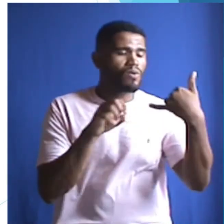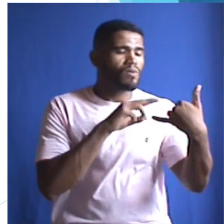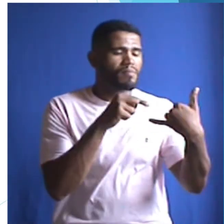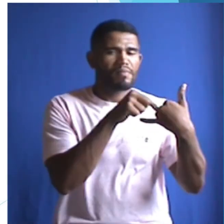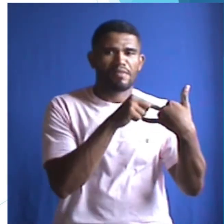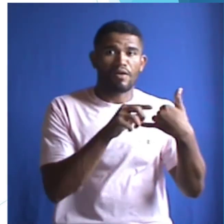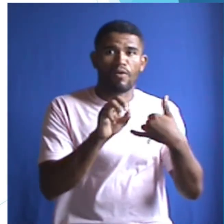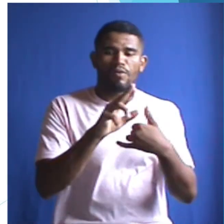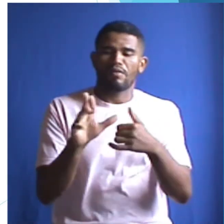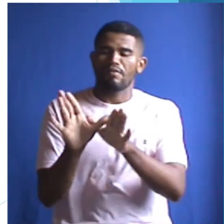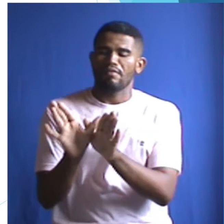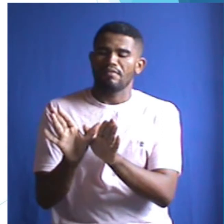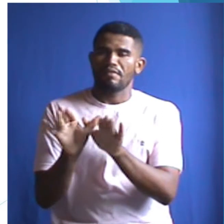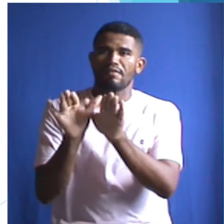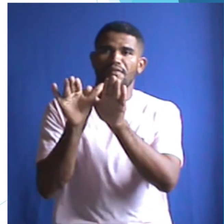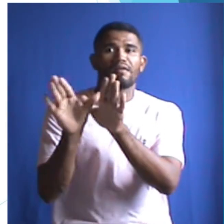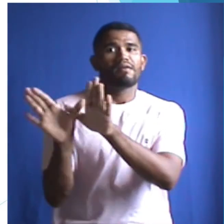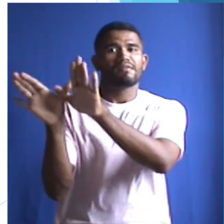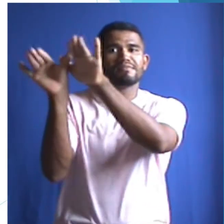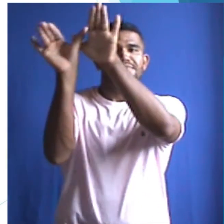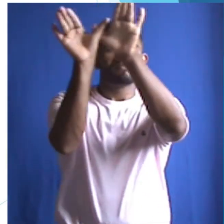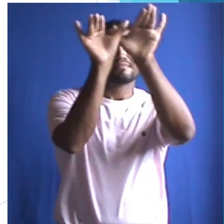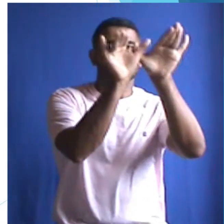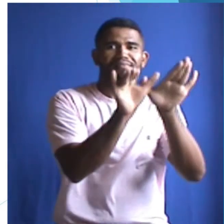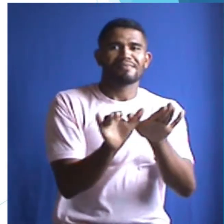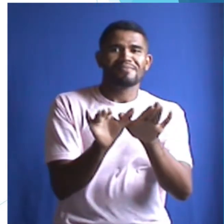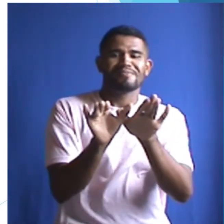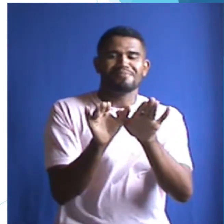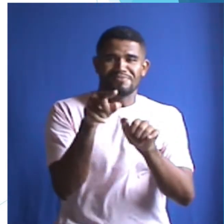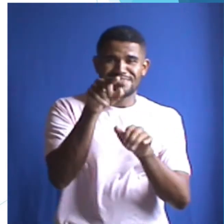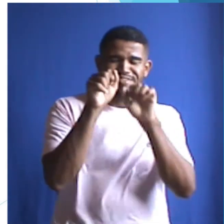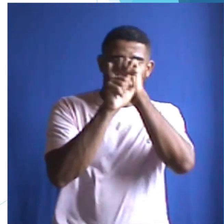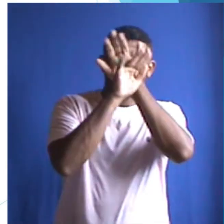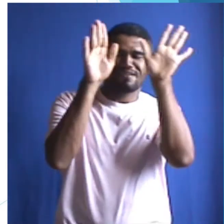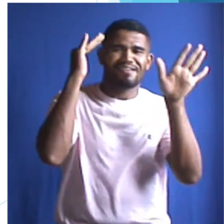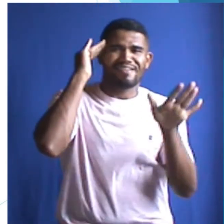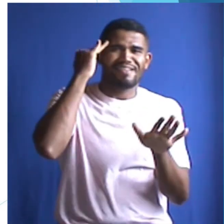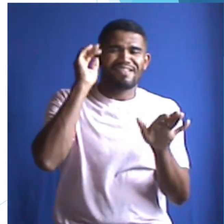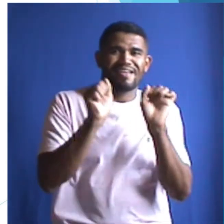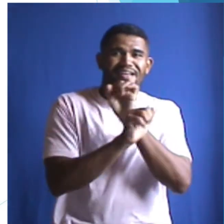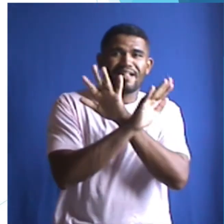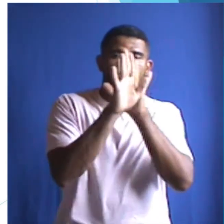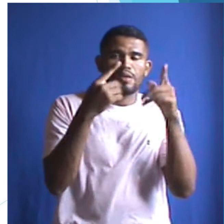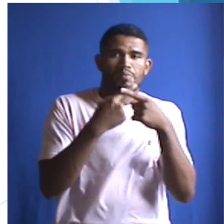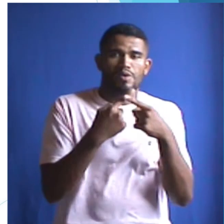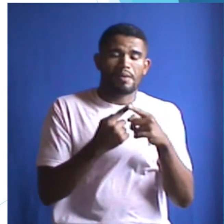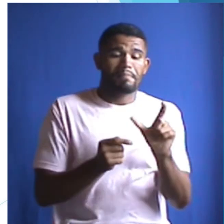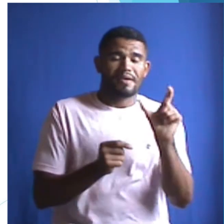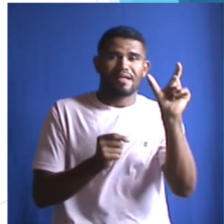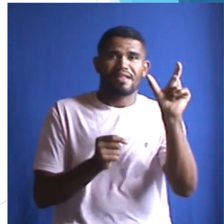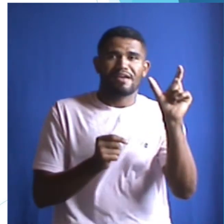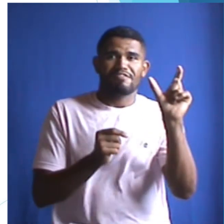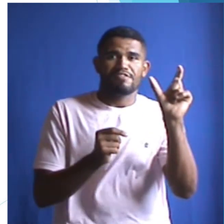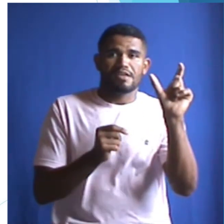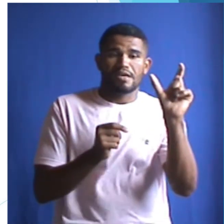ou o sinal de borboleta em Libras, vocês imediatamente vão entender o porquê. Ou seja, vocês vão ligar a